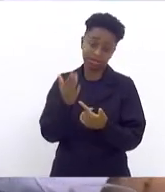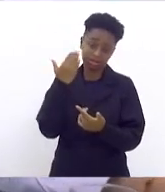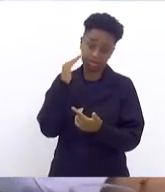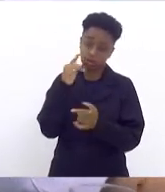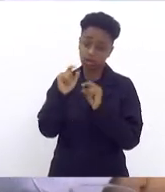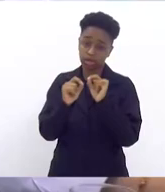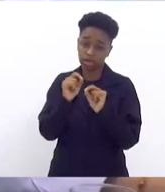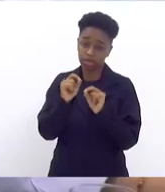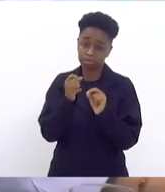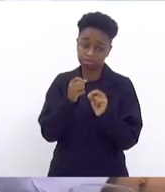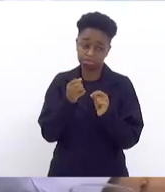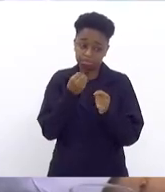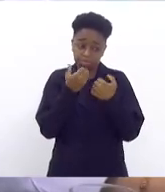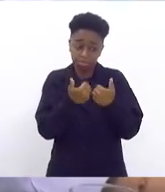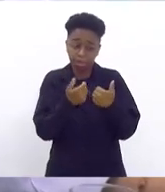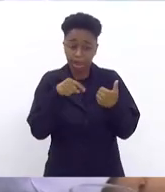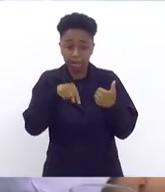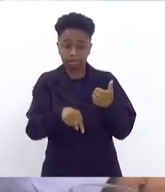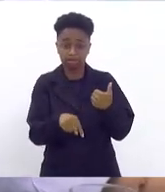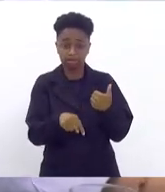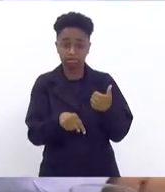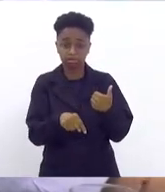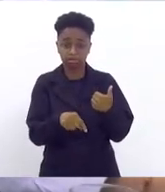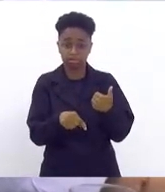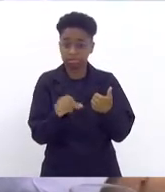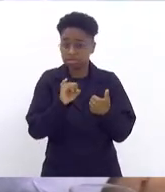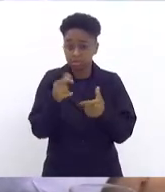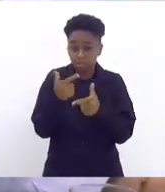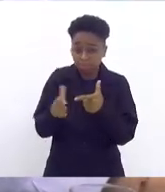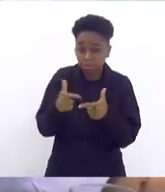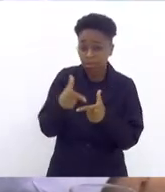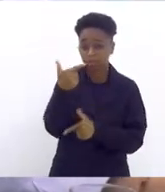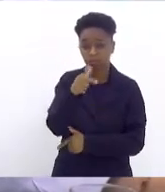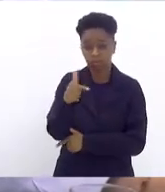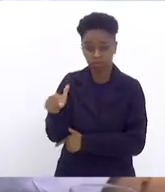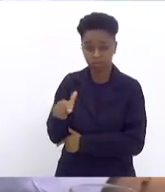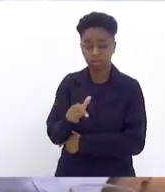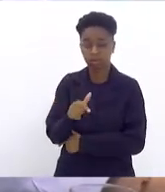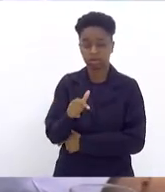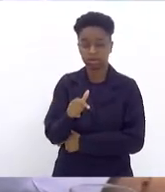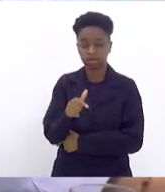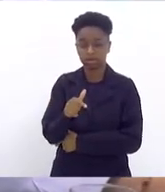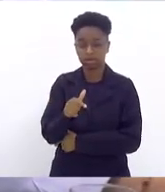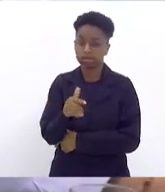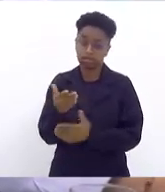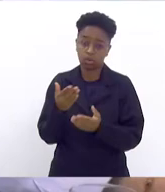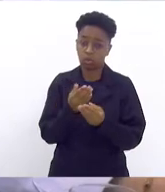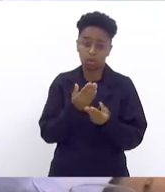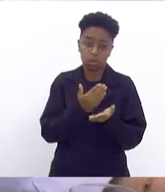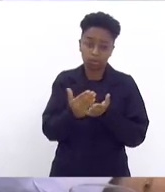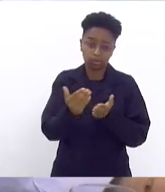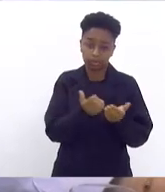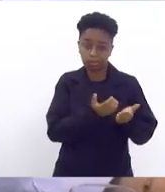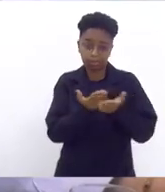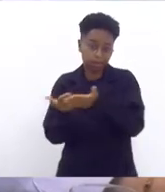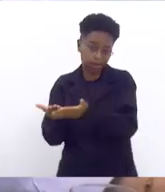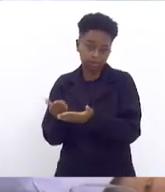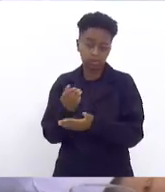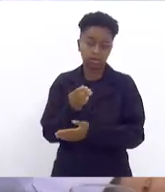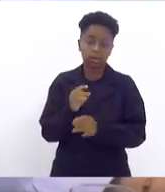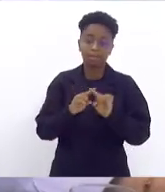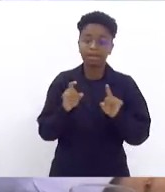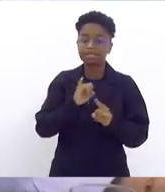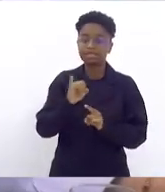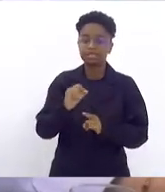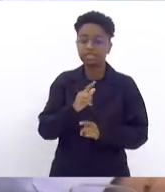para o parlamento estava bom. Quem não tem problema com as questões de preservação do patrimônio, começou a encaminhar. Quem tem mais